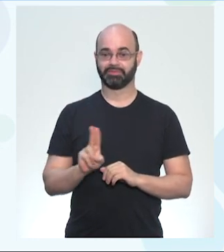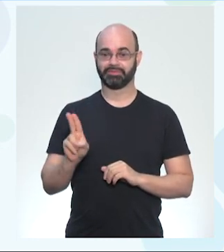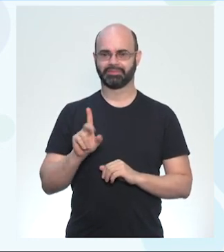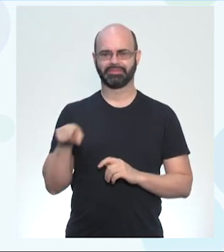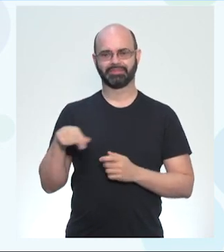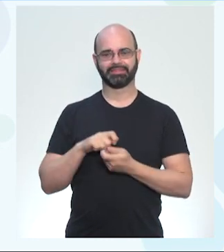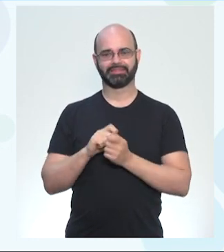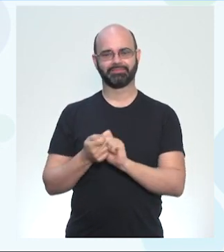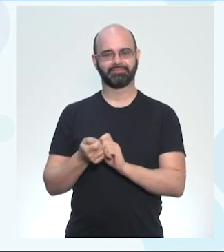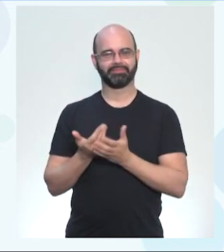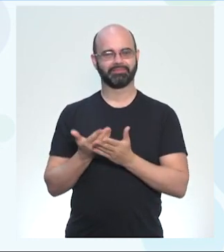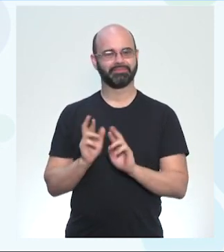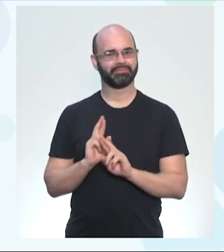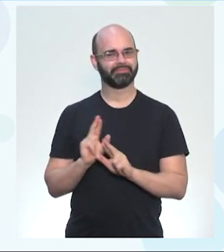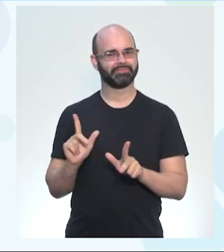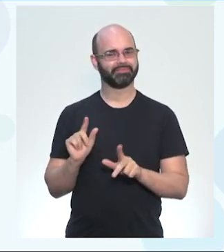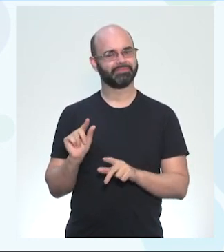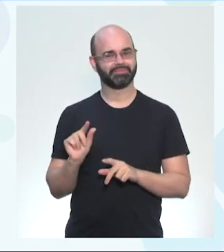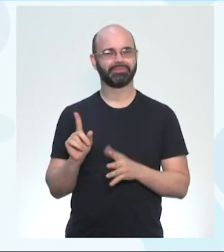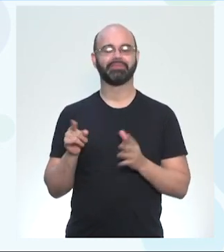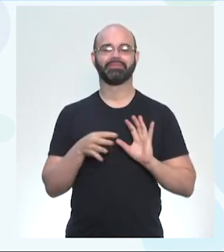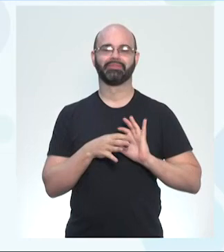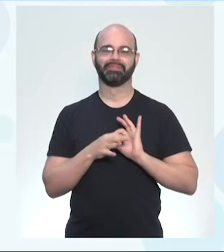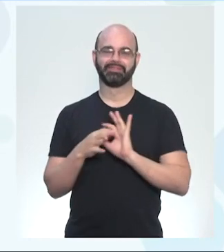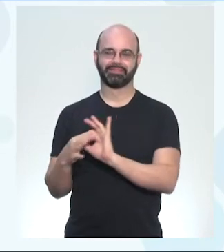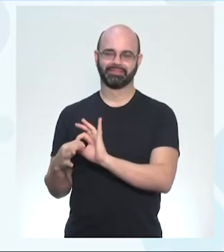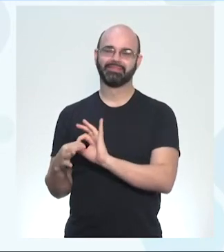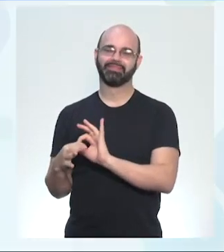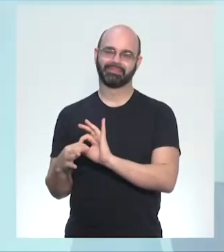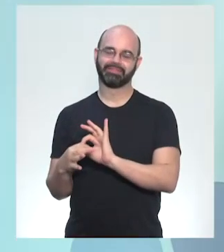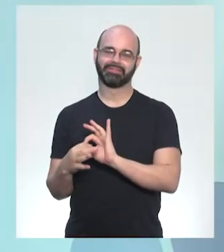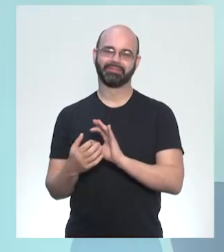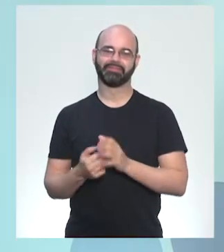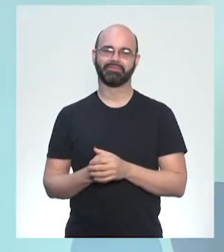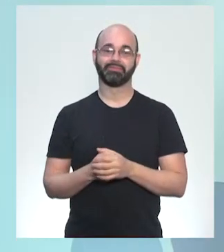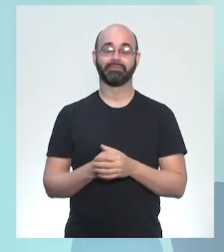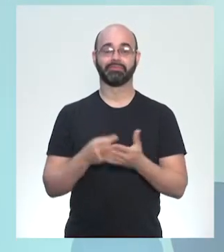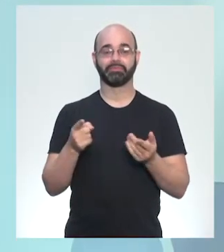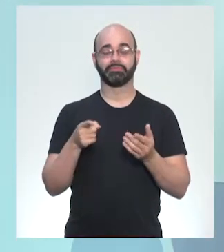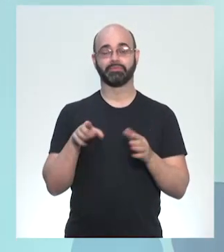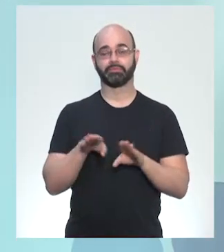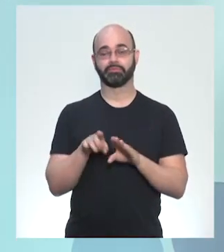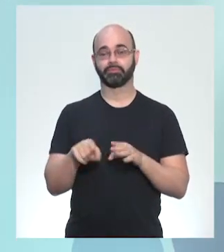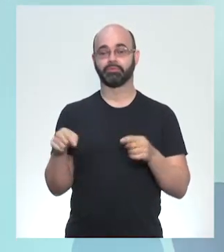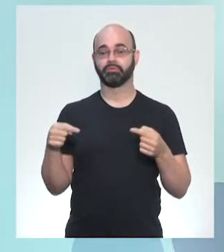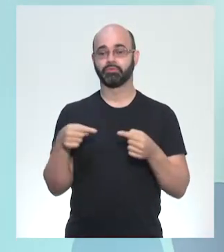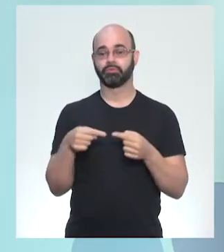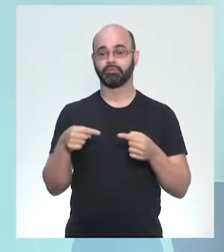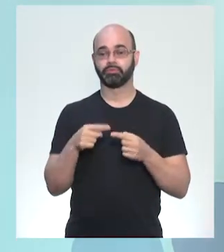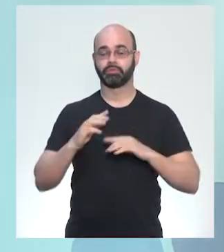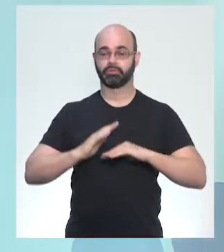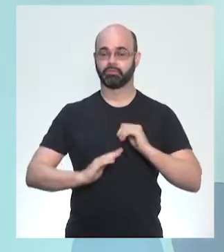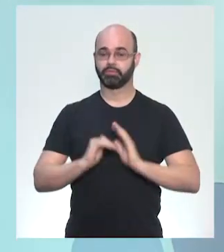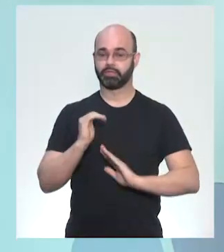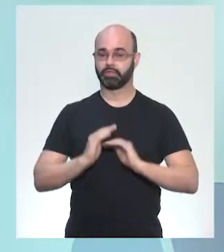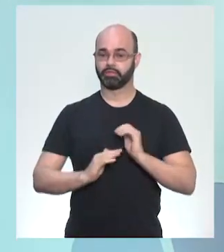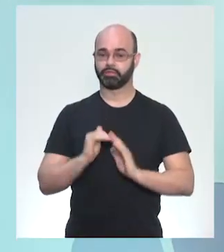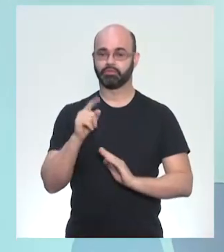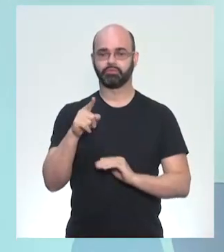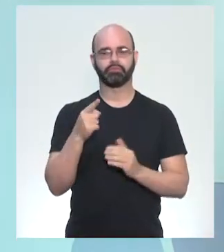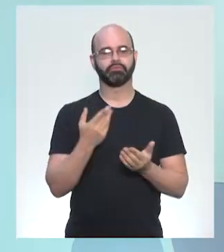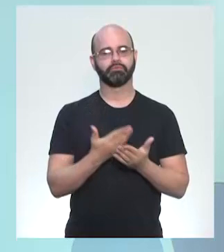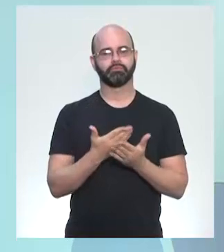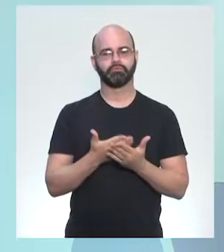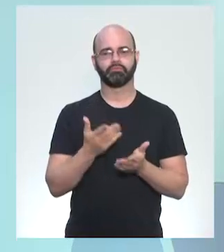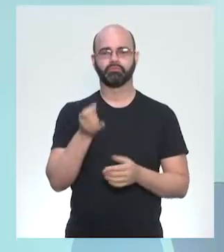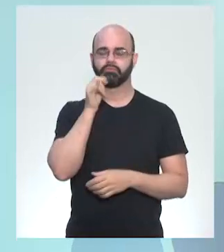pouquinho diferente, transformar numa aula contextualizada, que tenha sentido e que tenha aplicações práticas, aí você associe com o seu cotidiano, com a